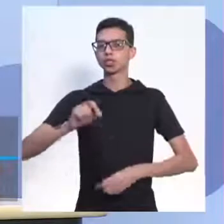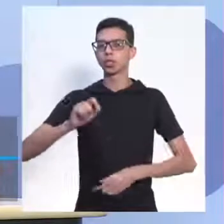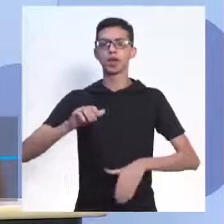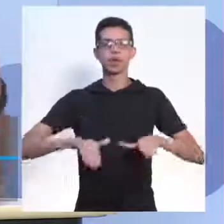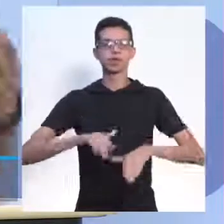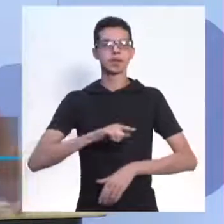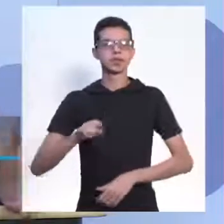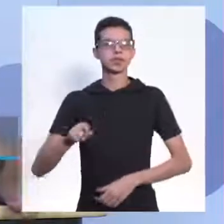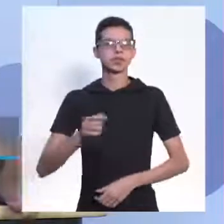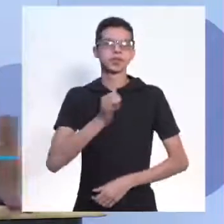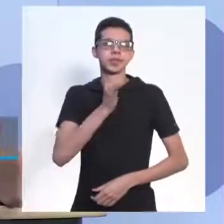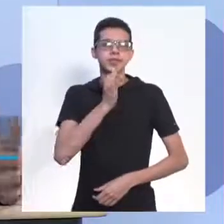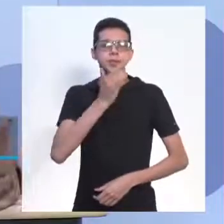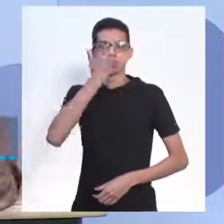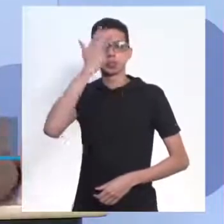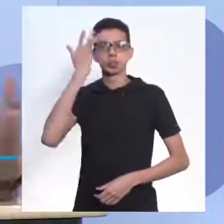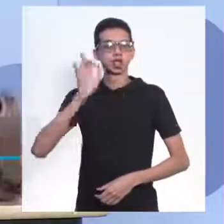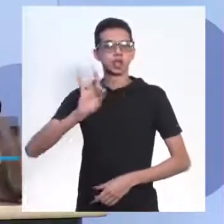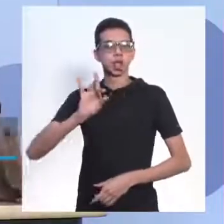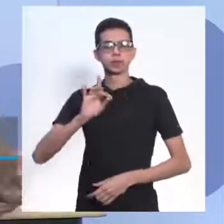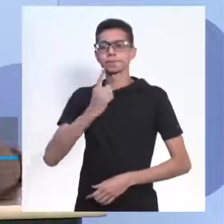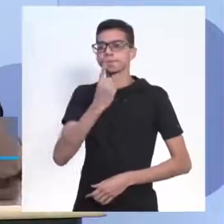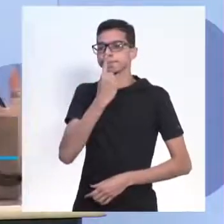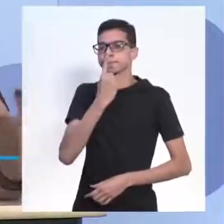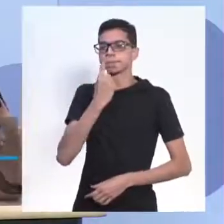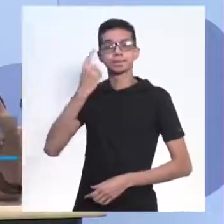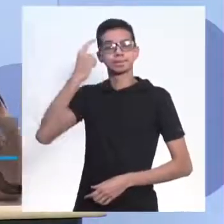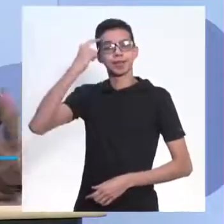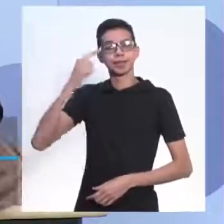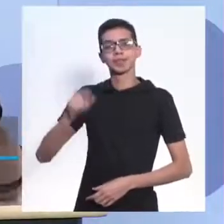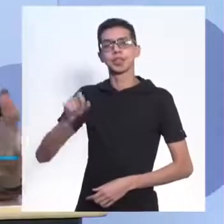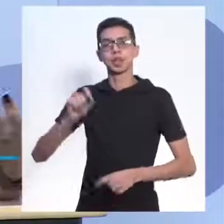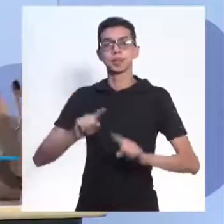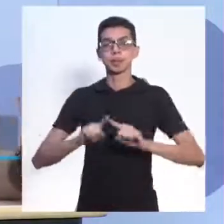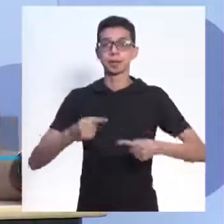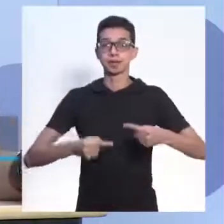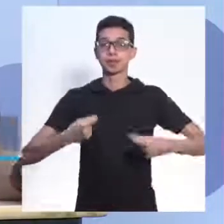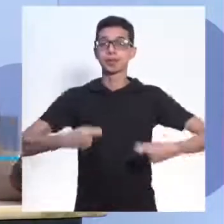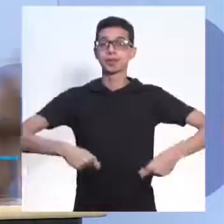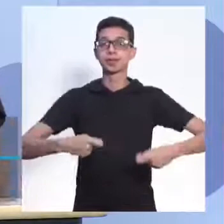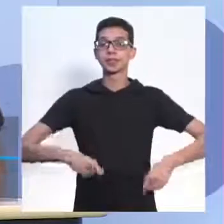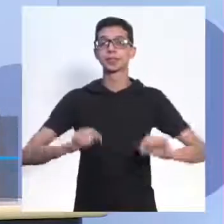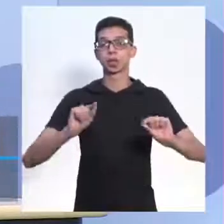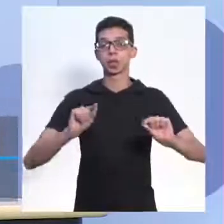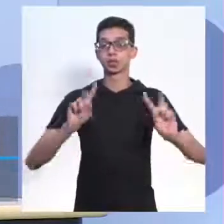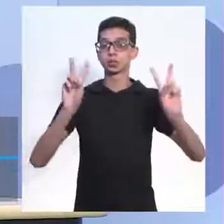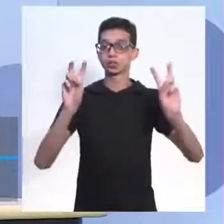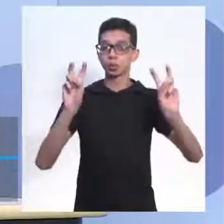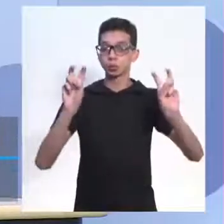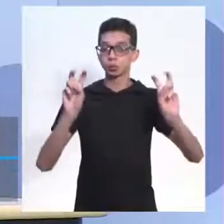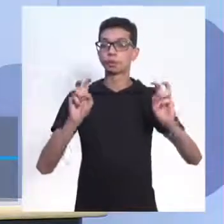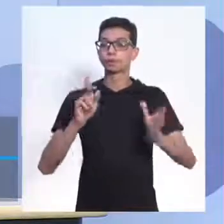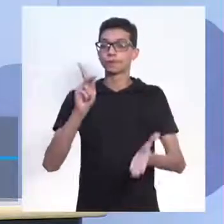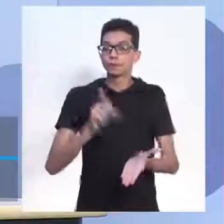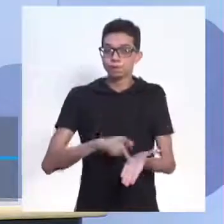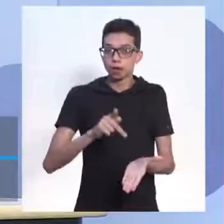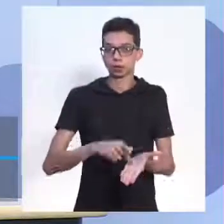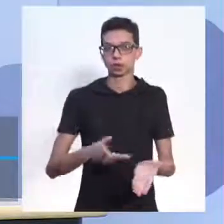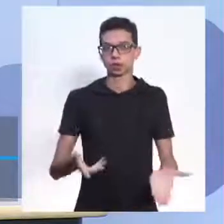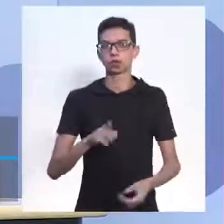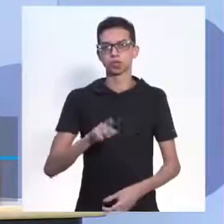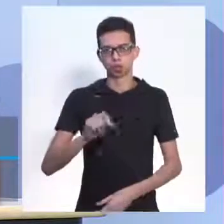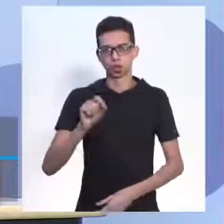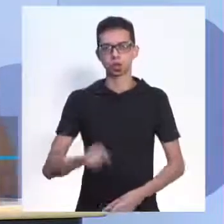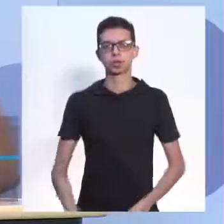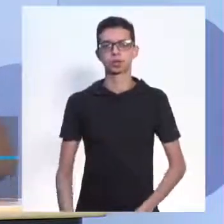a gente fica muito vinculado as pessoas mas na verdade a nossa escolha política ela deveria ser pautada nas pautas né